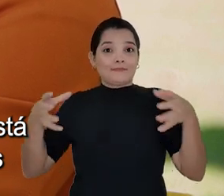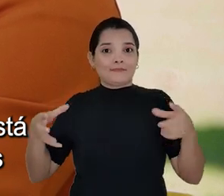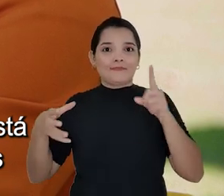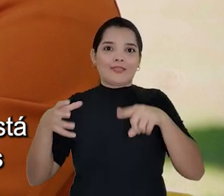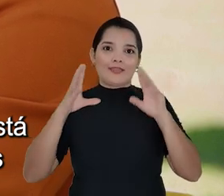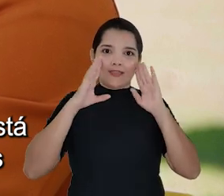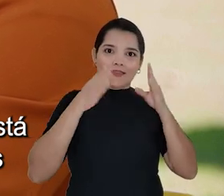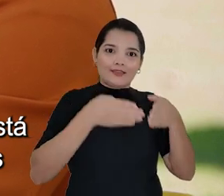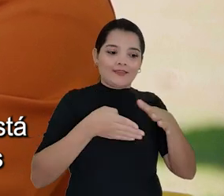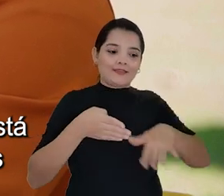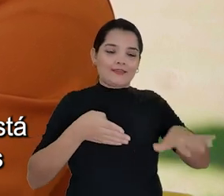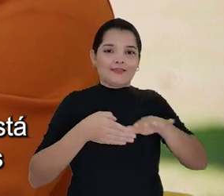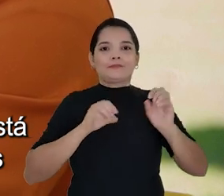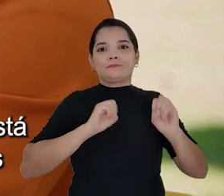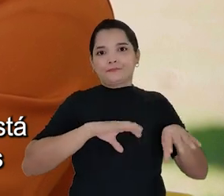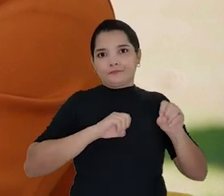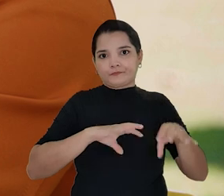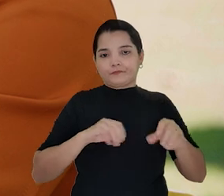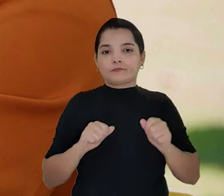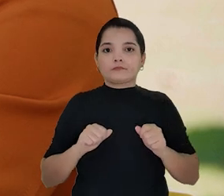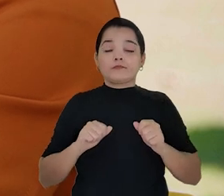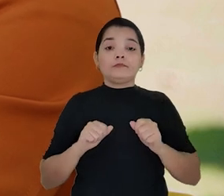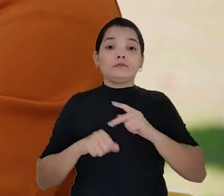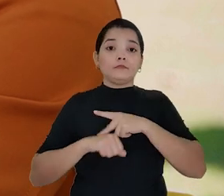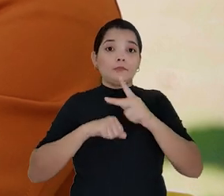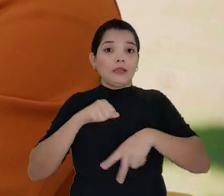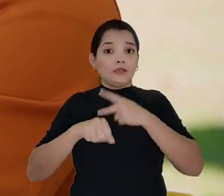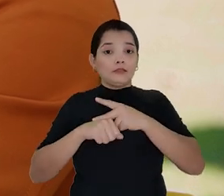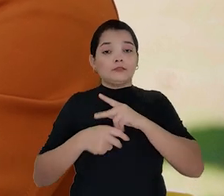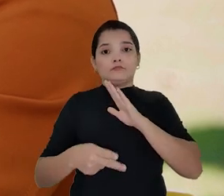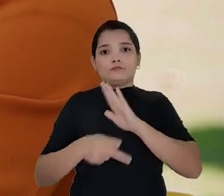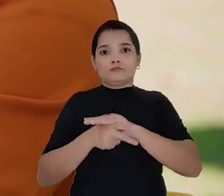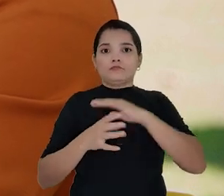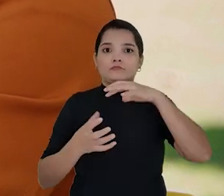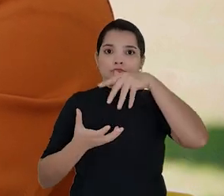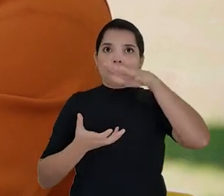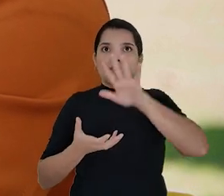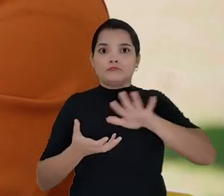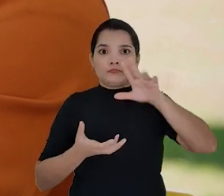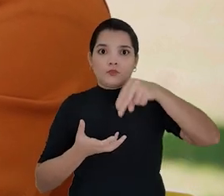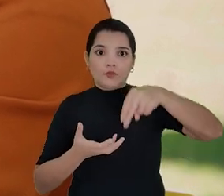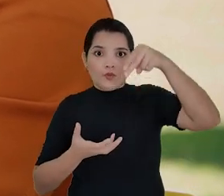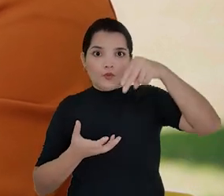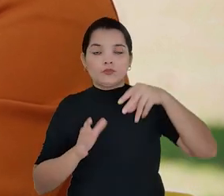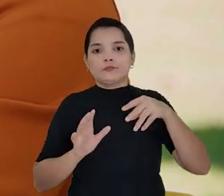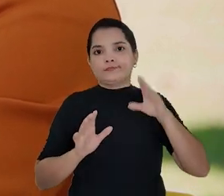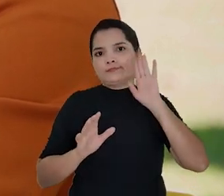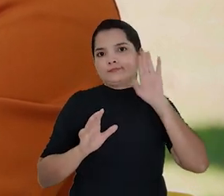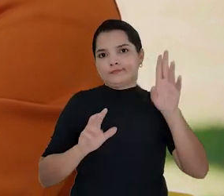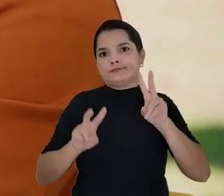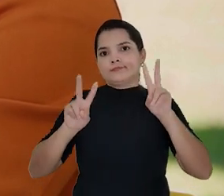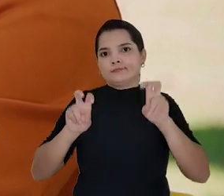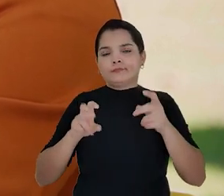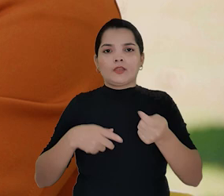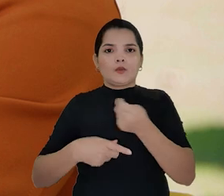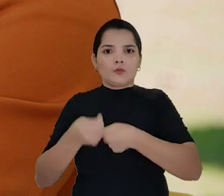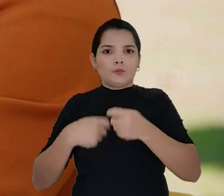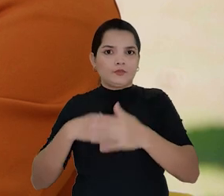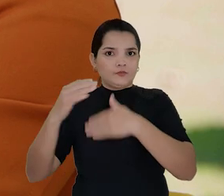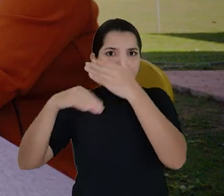Educacional eh nos países do Hemisfério Norte das sobretudo das economias desenvolvidas